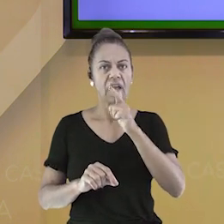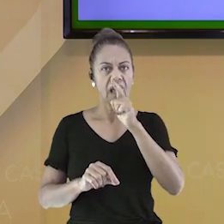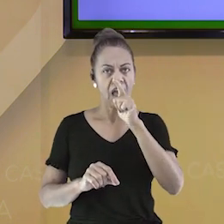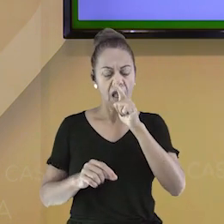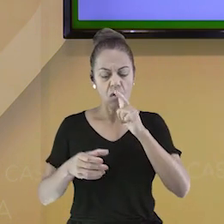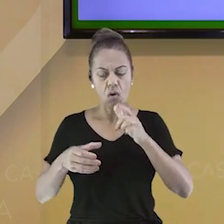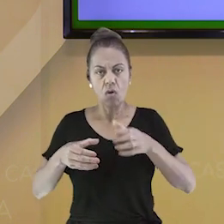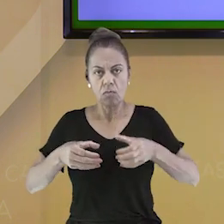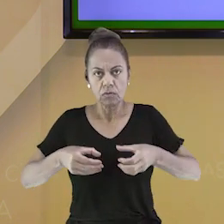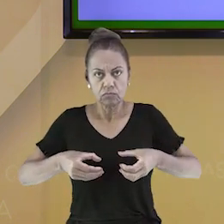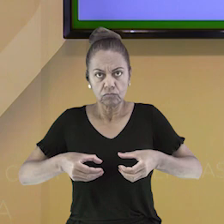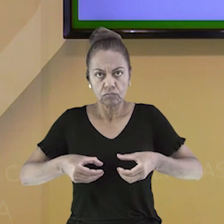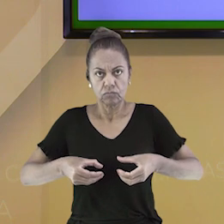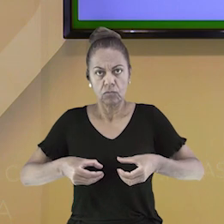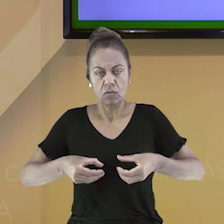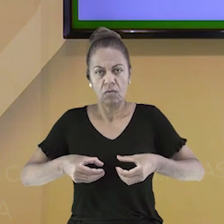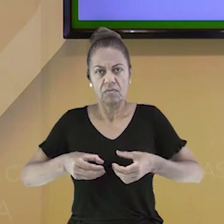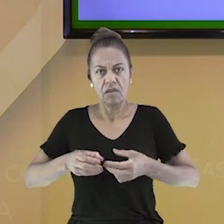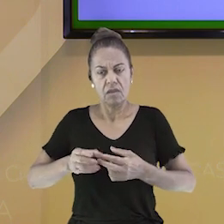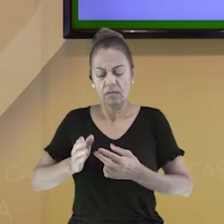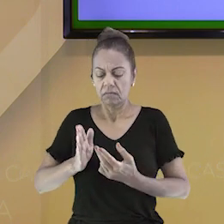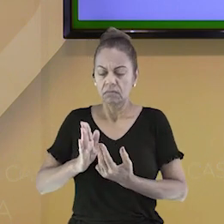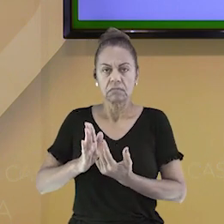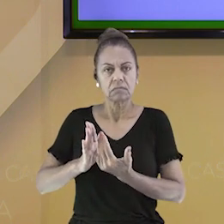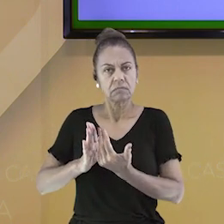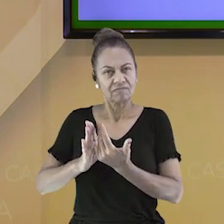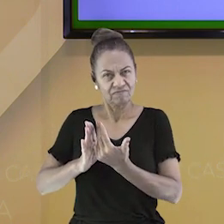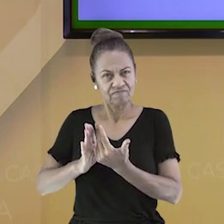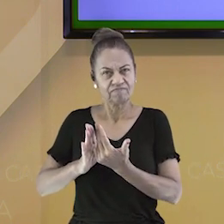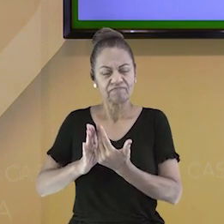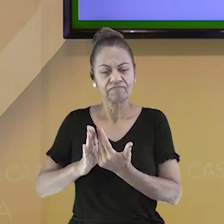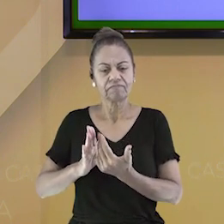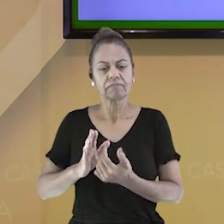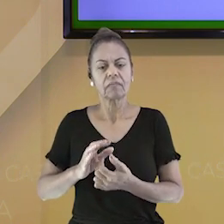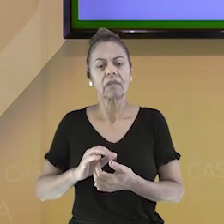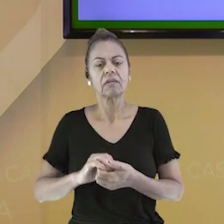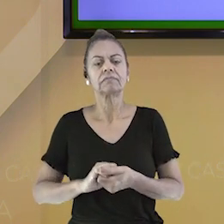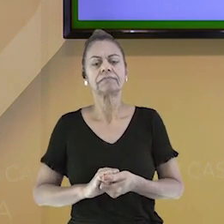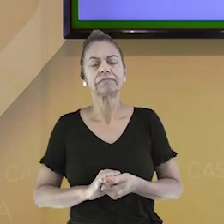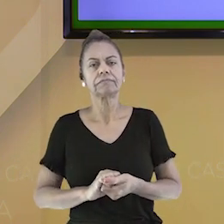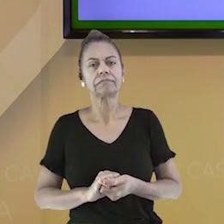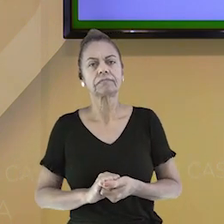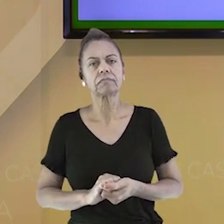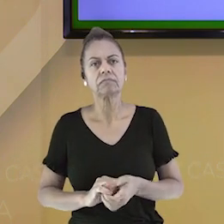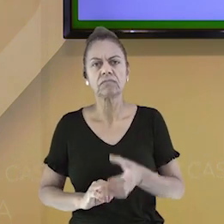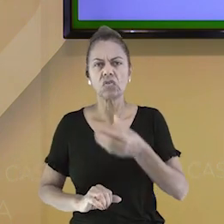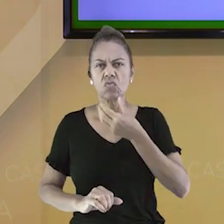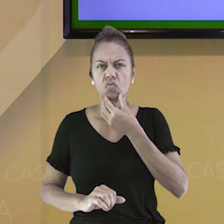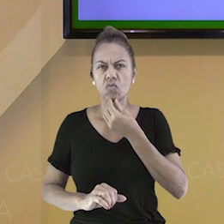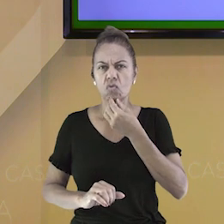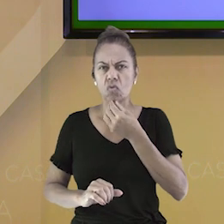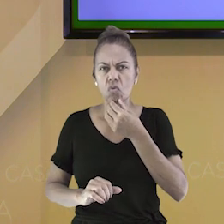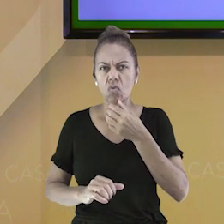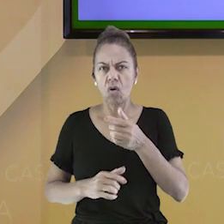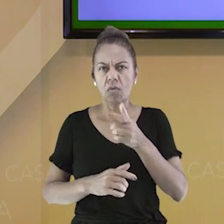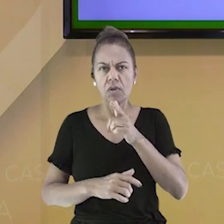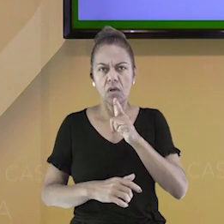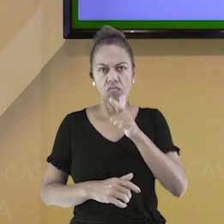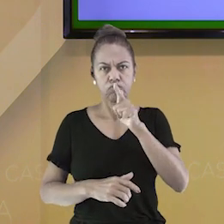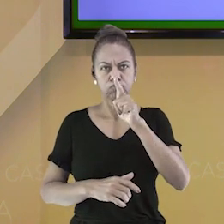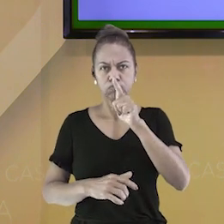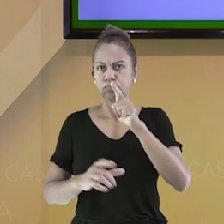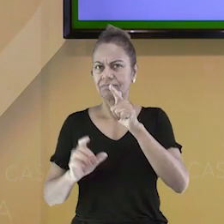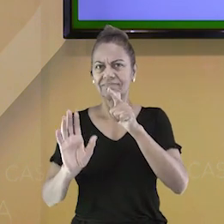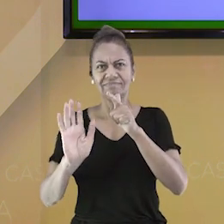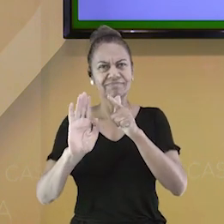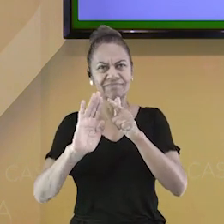espermatozoides percorrem para que recebam a secreção e saiam no corpo pela ejaculação. A vasectomia não torna o homem